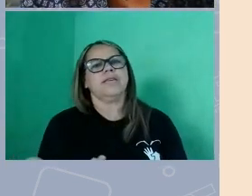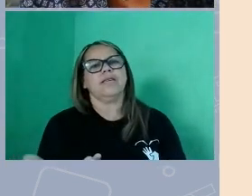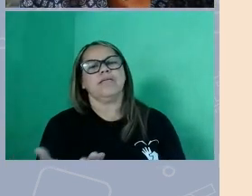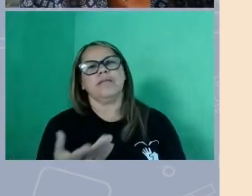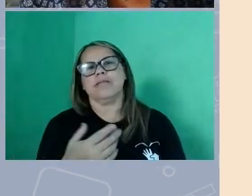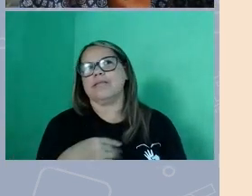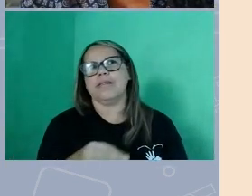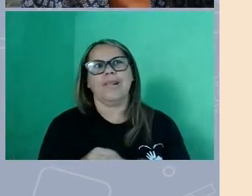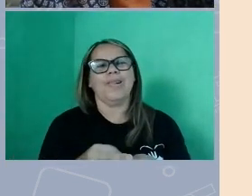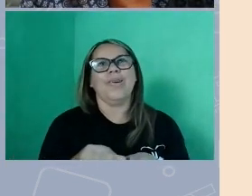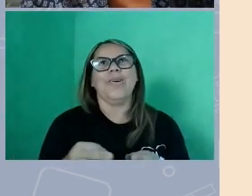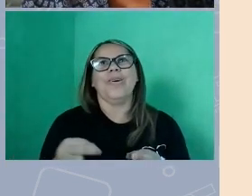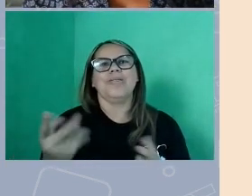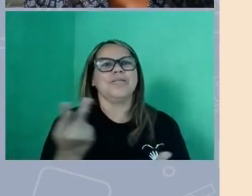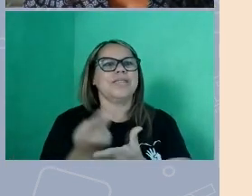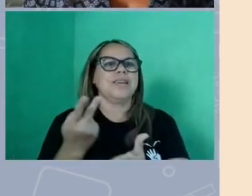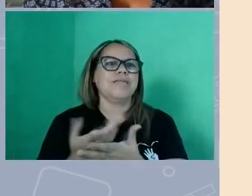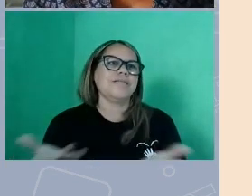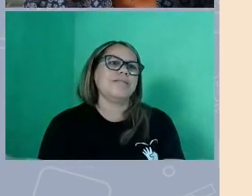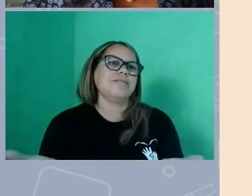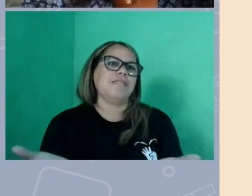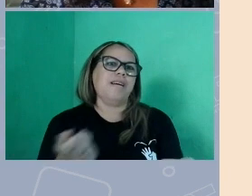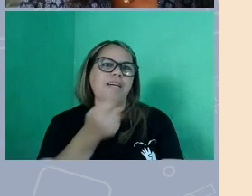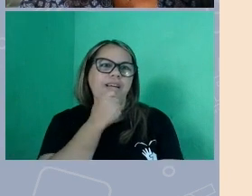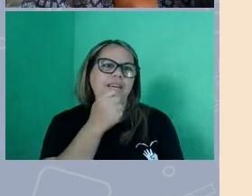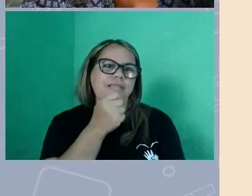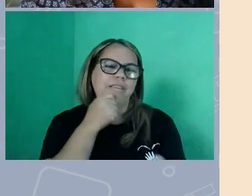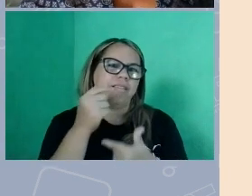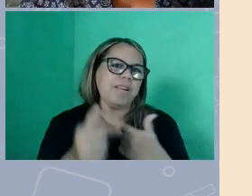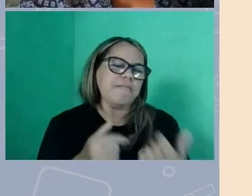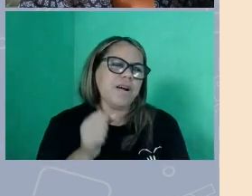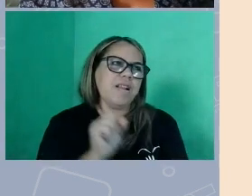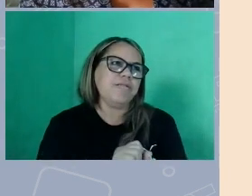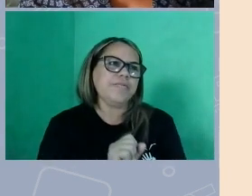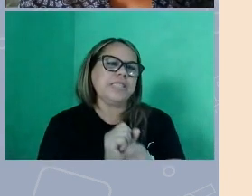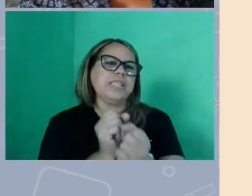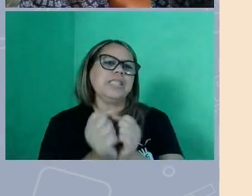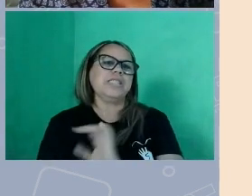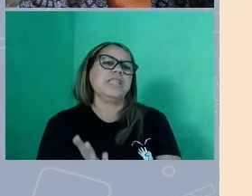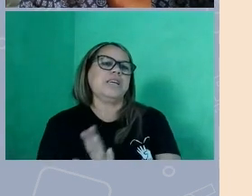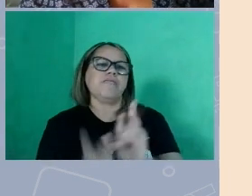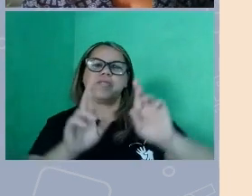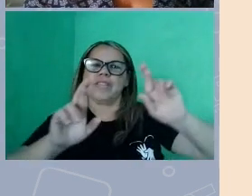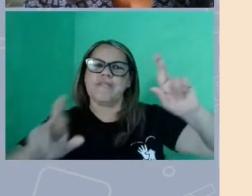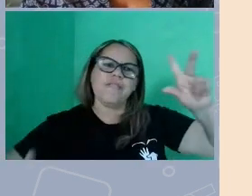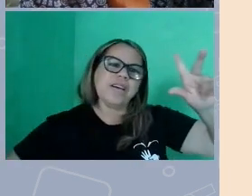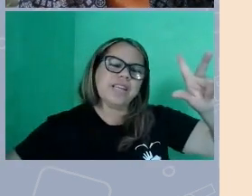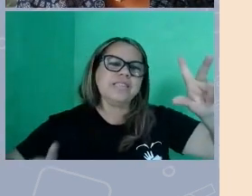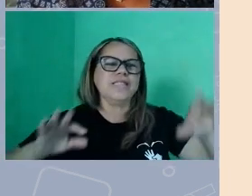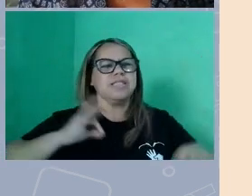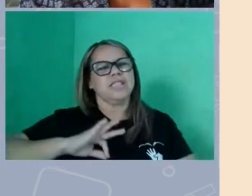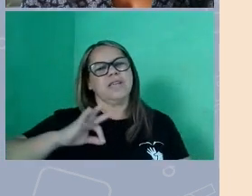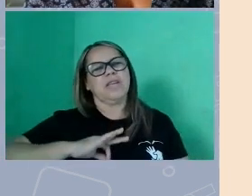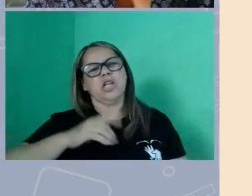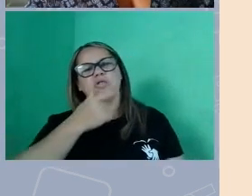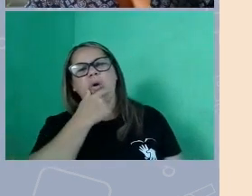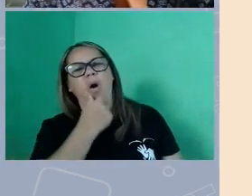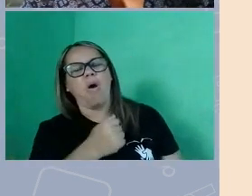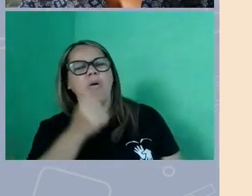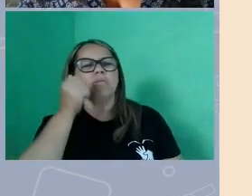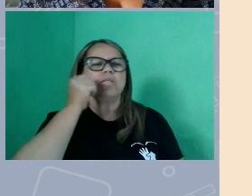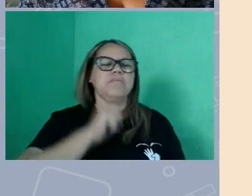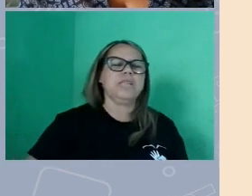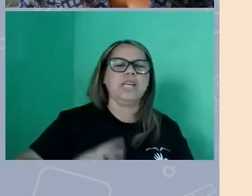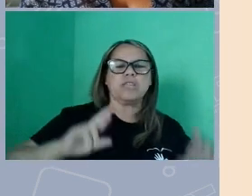disso a gente tem ainda trabalho escravo diferença de remuneração entre homens e mulheres entre brancos e pessoas